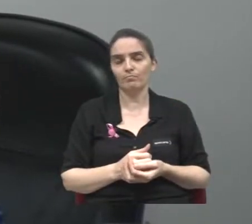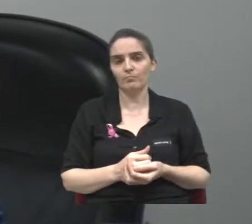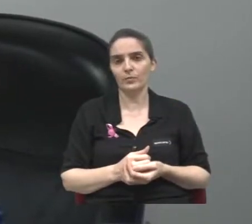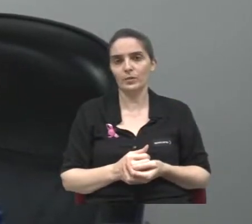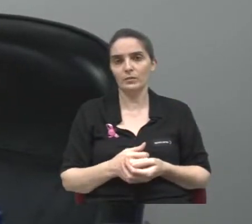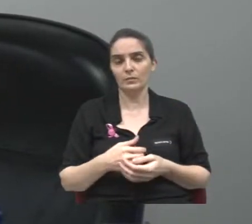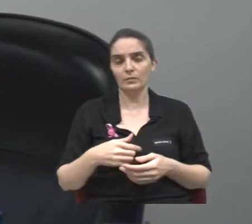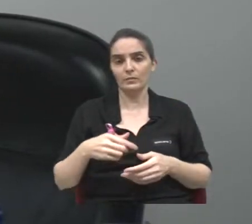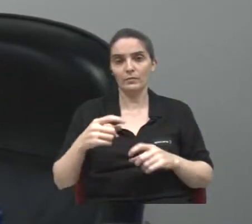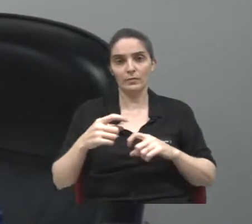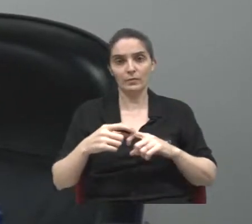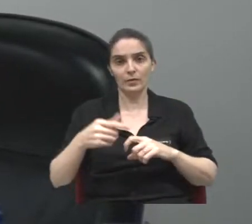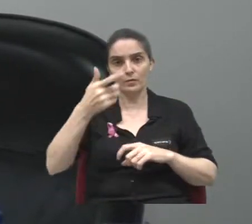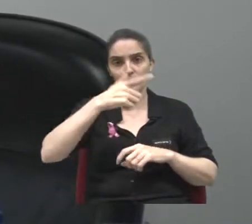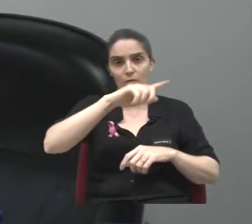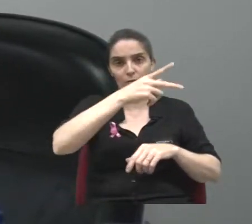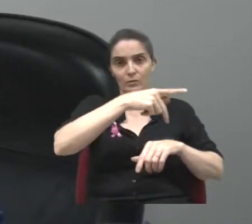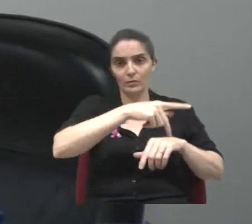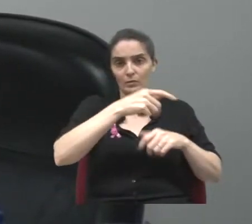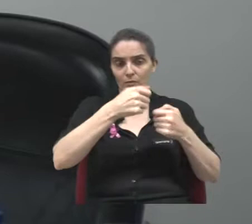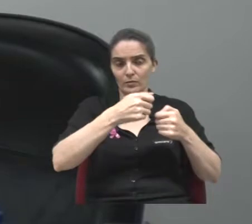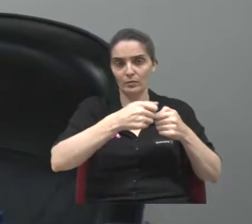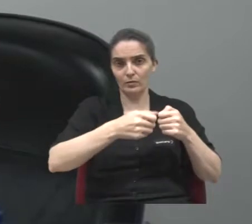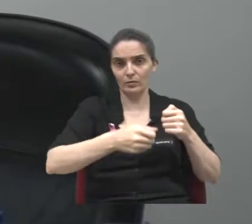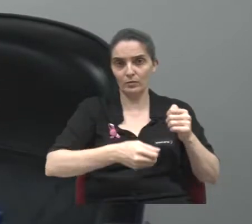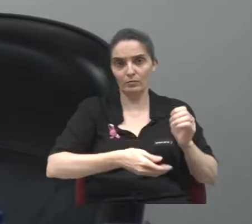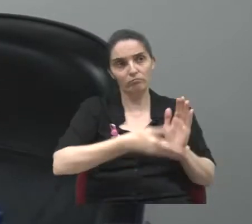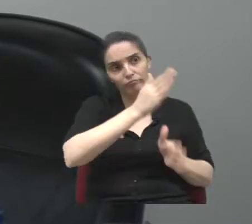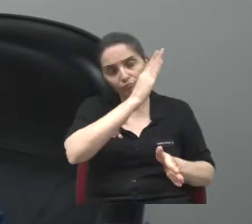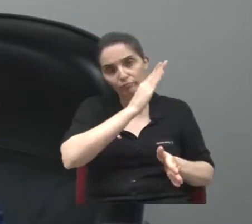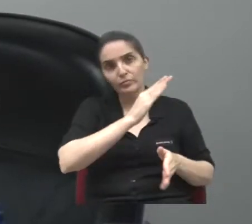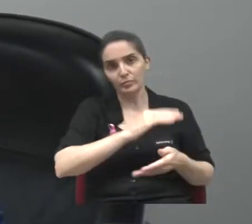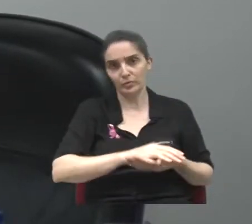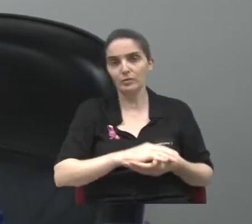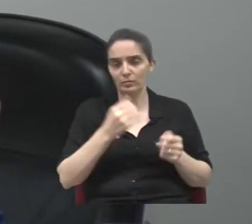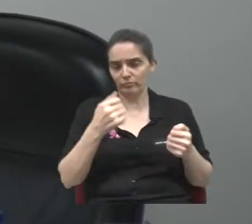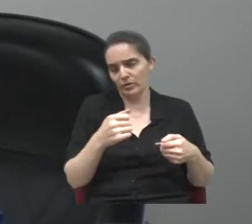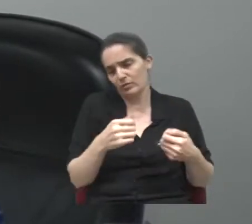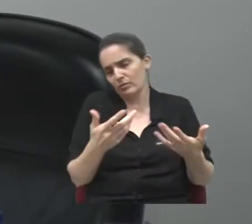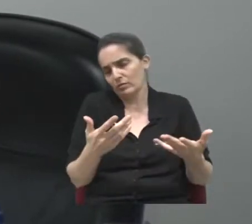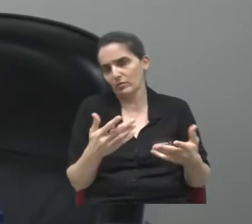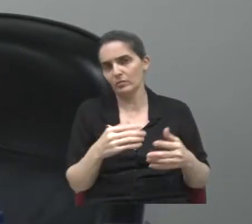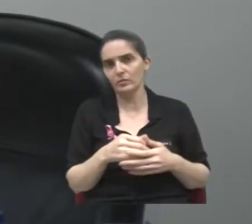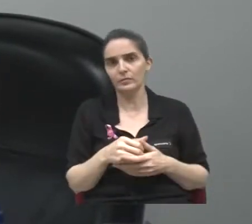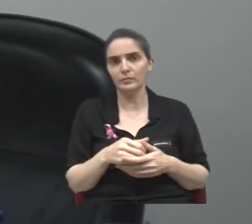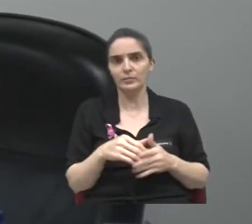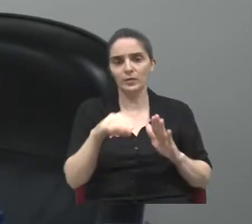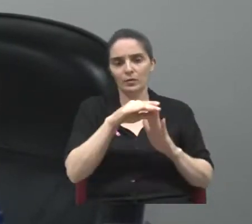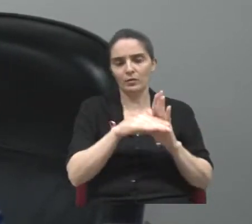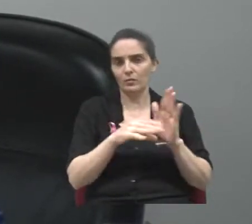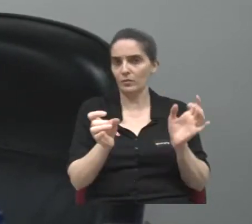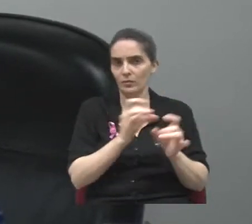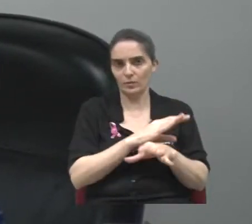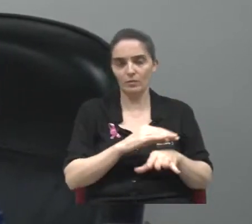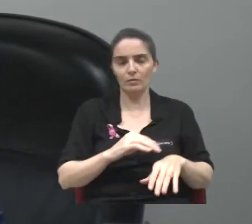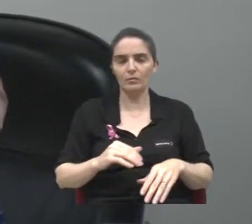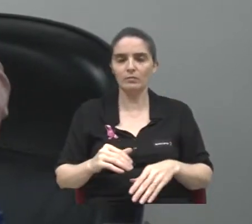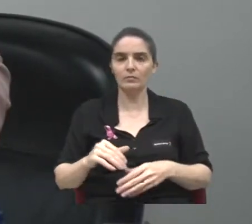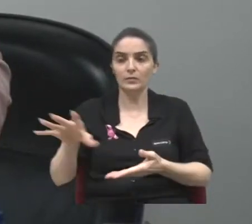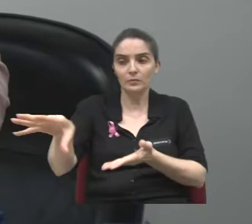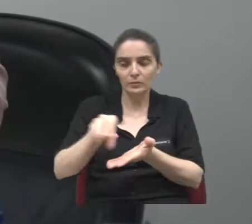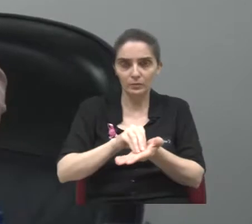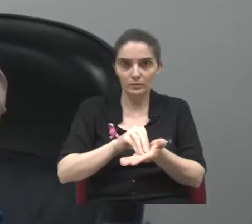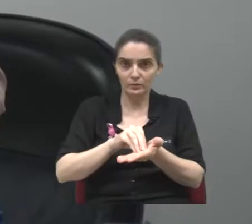aí se contratou mais médicos brasileiros, né? E não